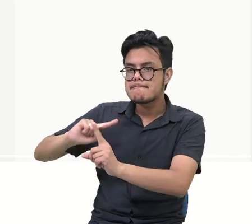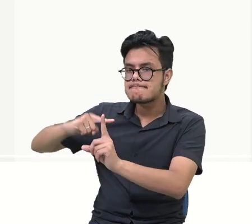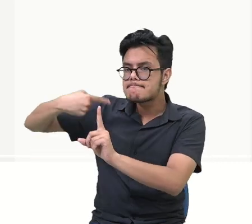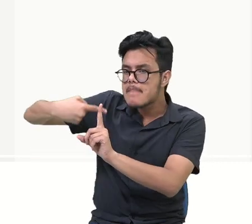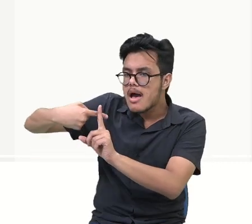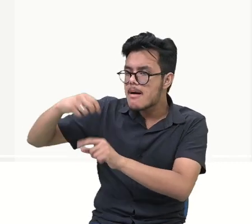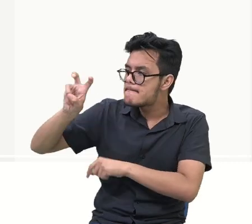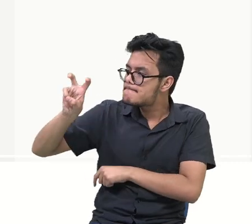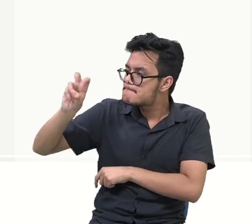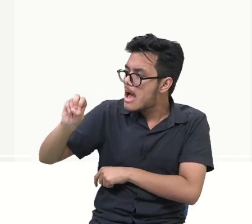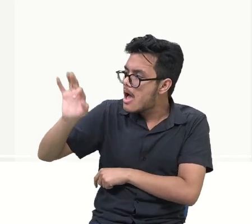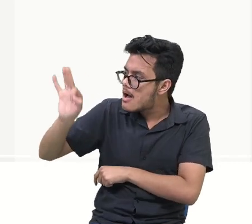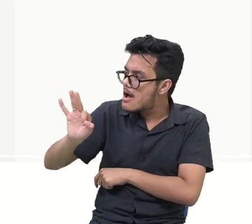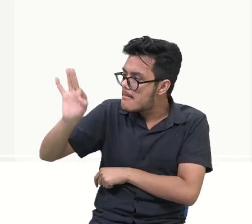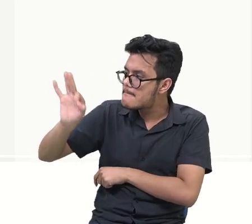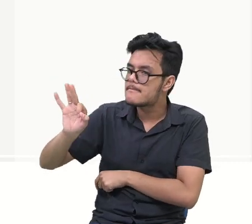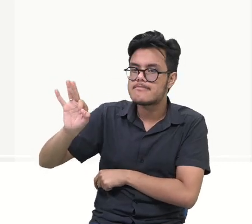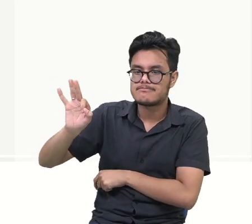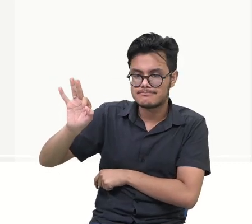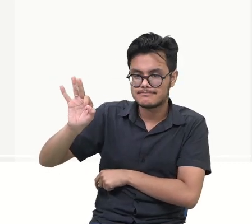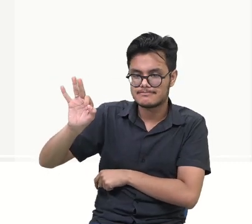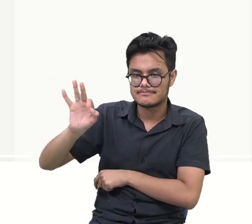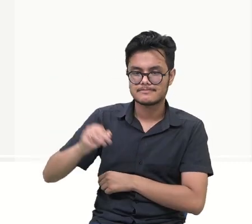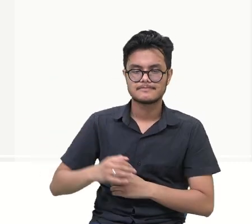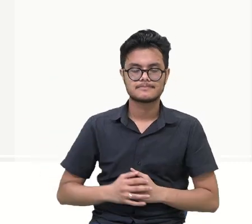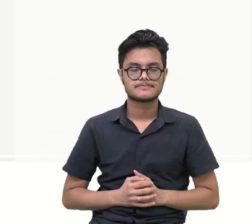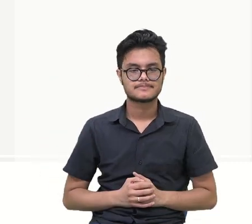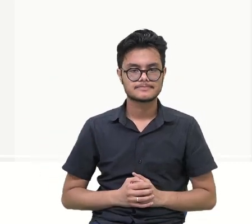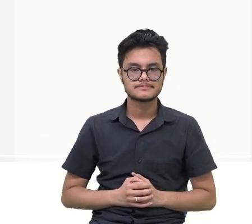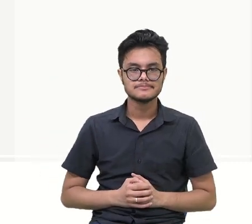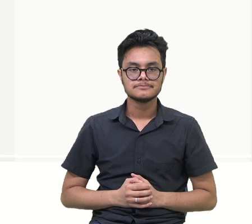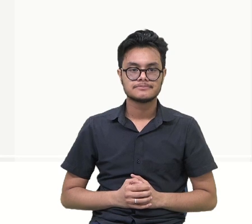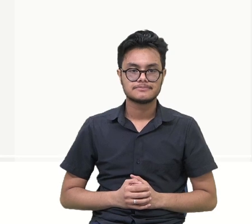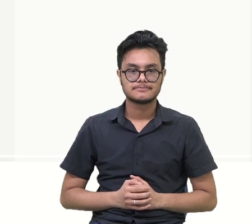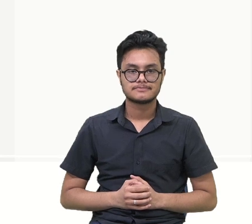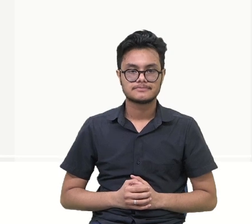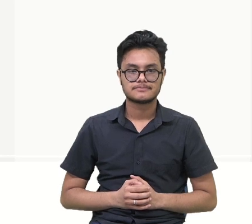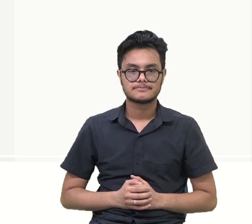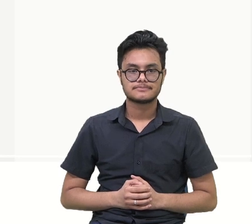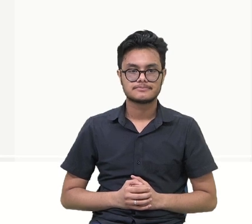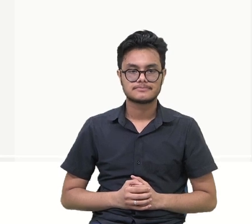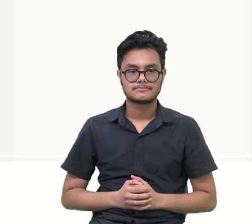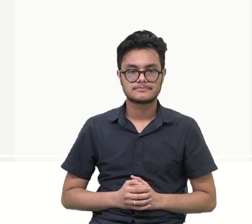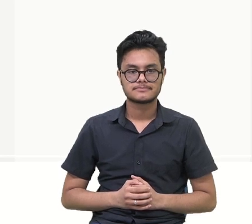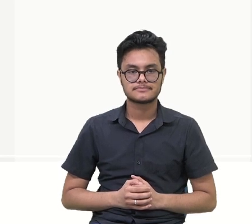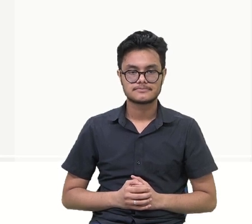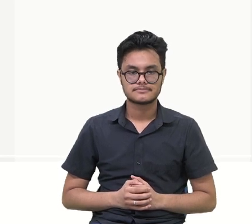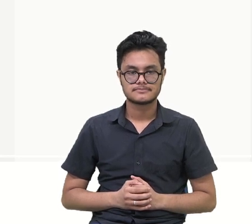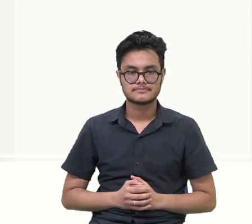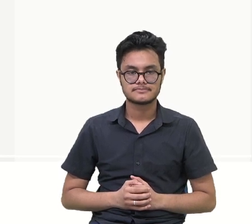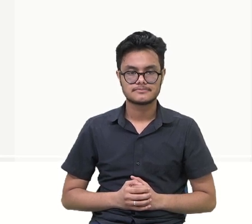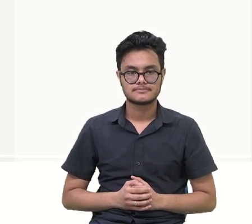acrescido de 50%, tá? Então, para a gente